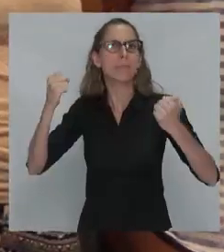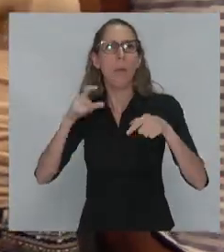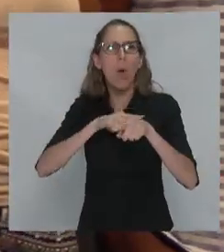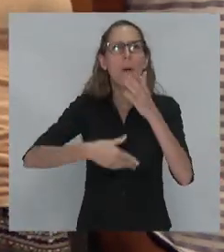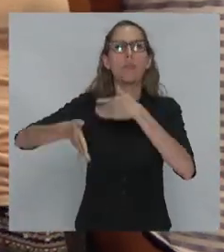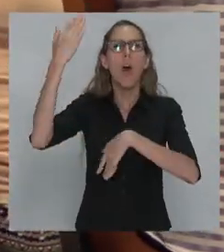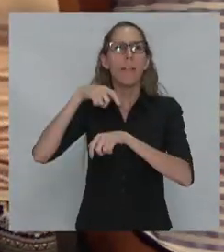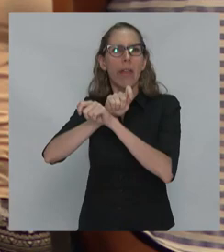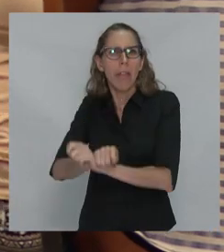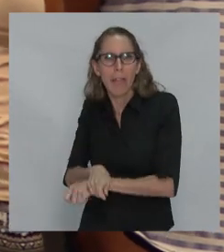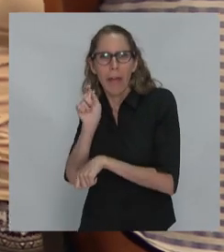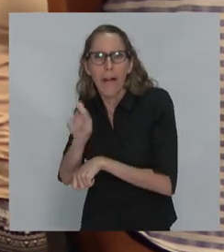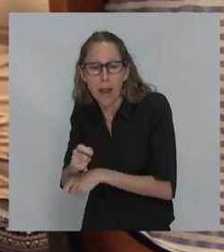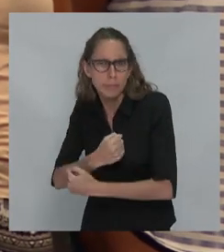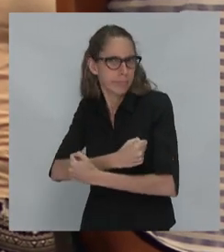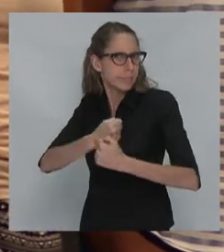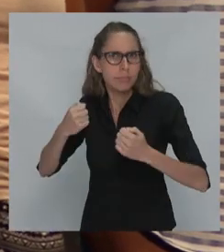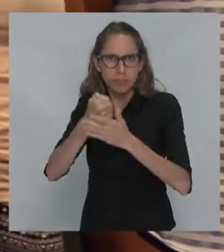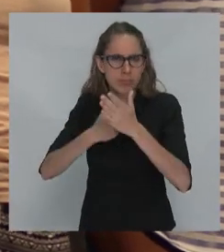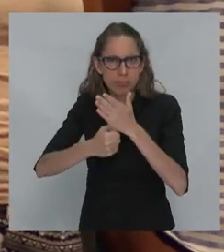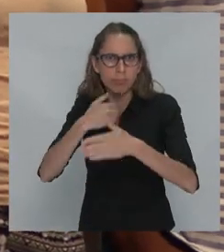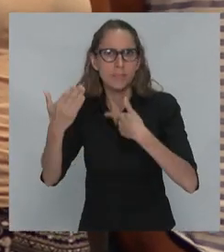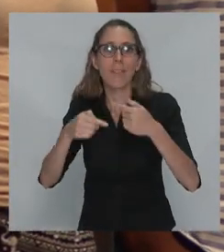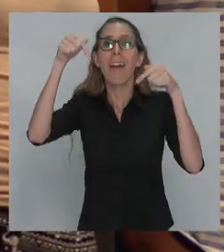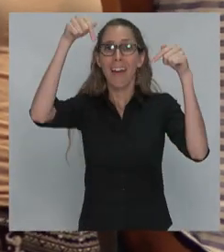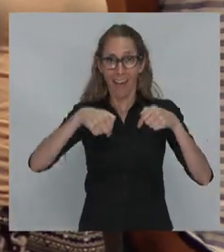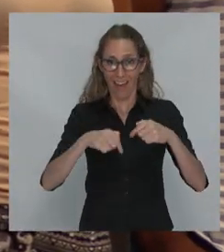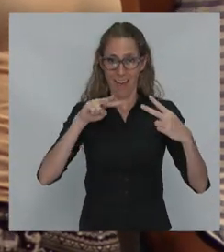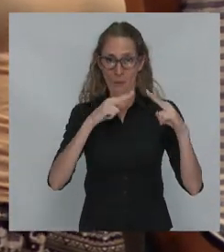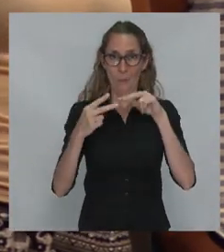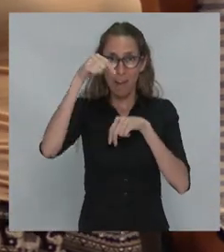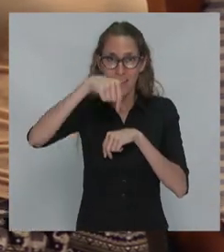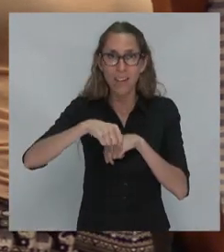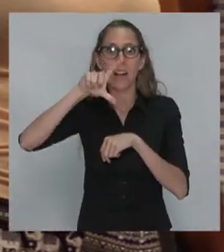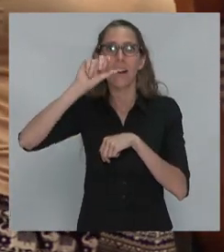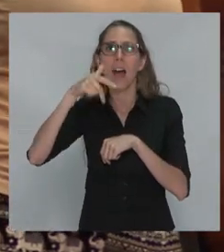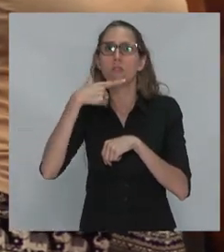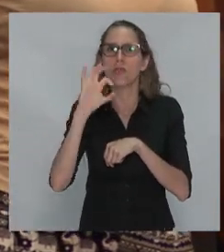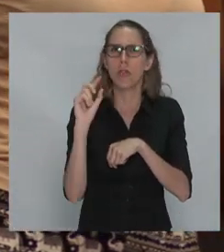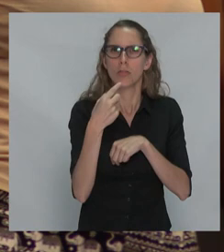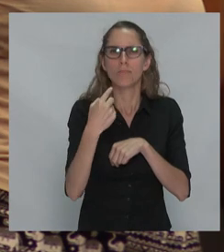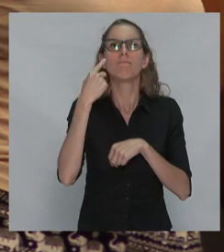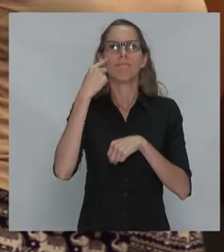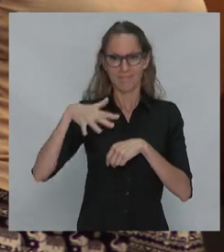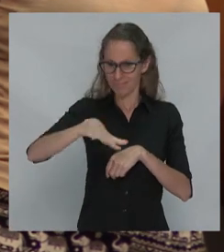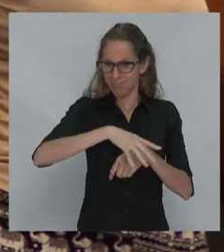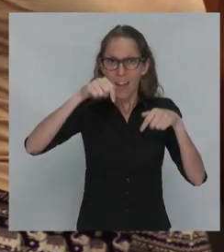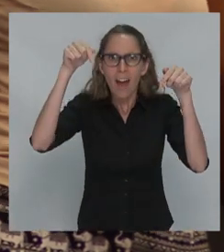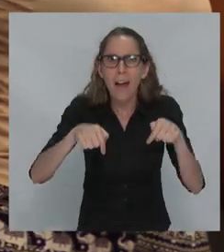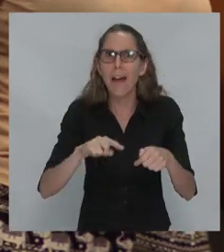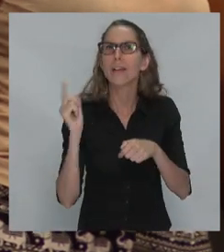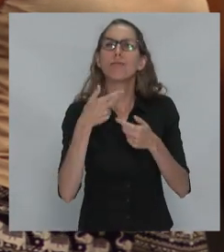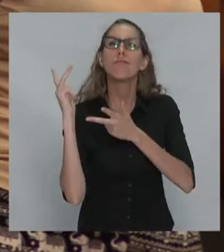Nesse encontro da Claxo, pensando que nós estamos aqui nos debruçando, discutindo